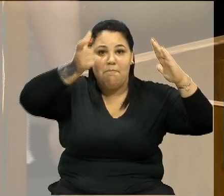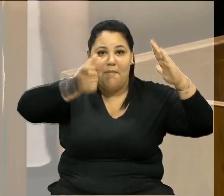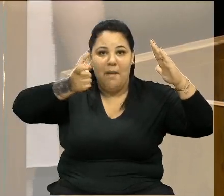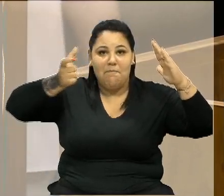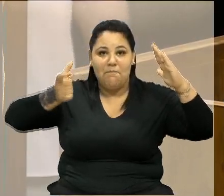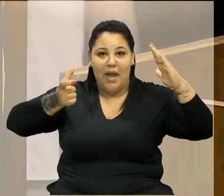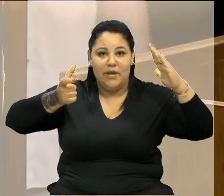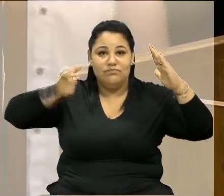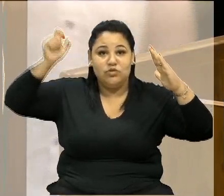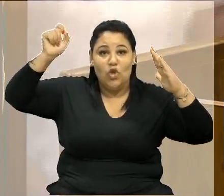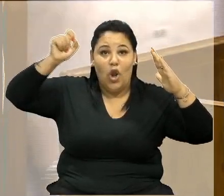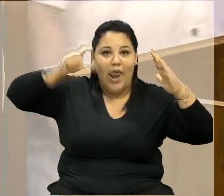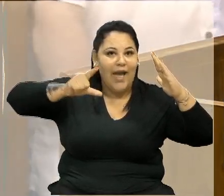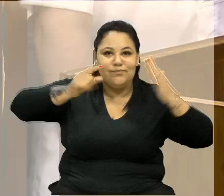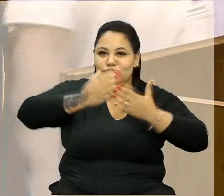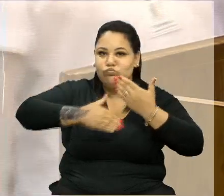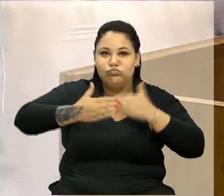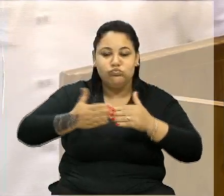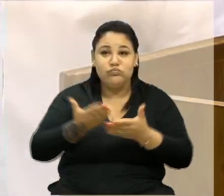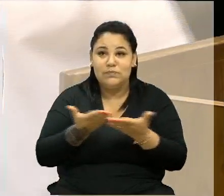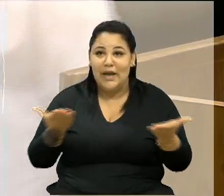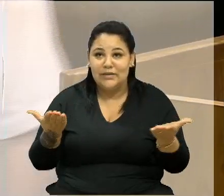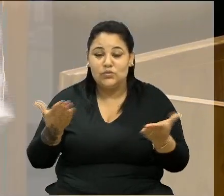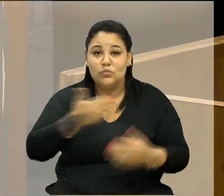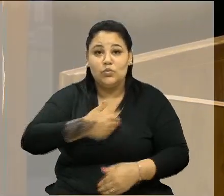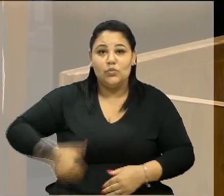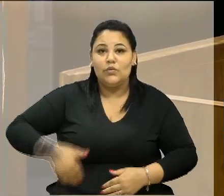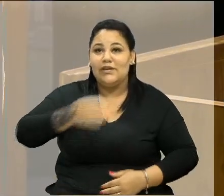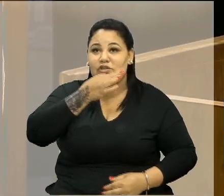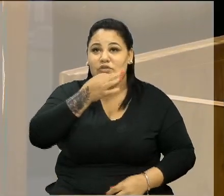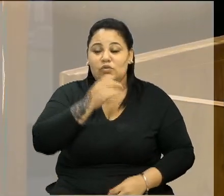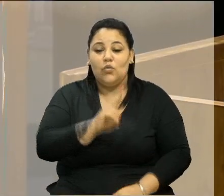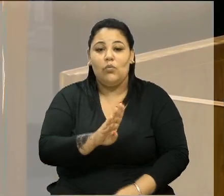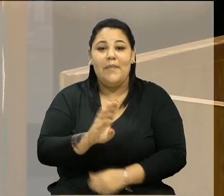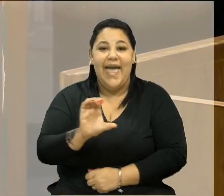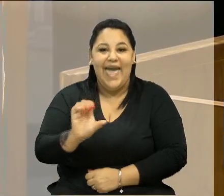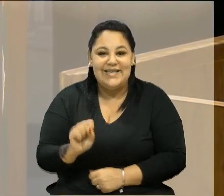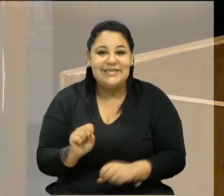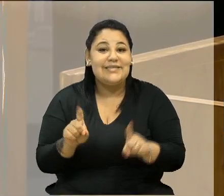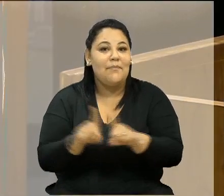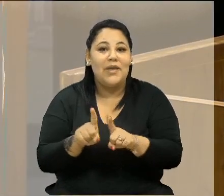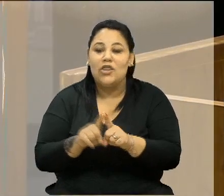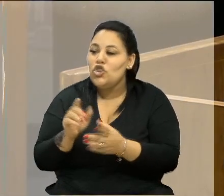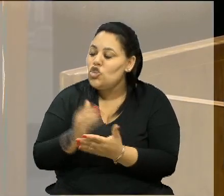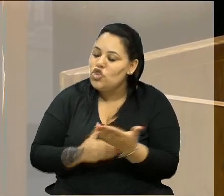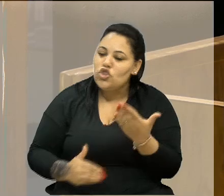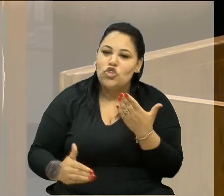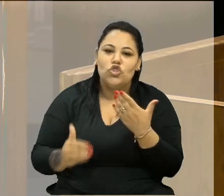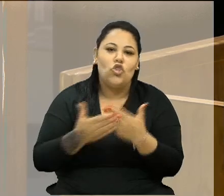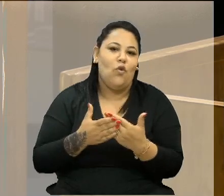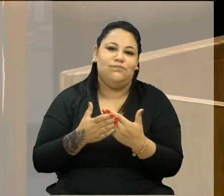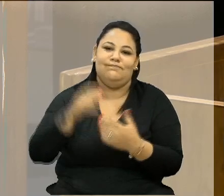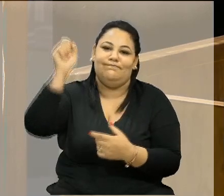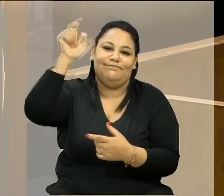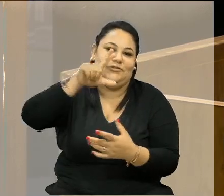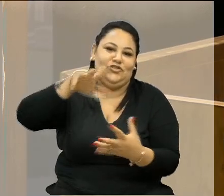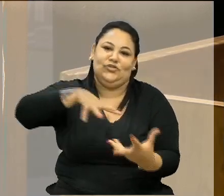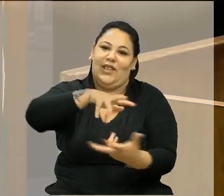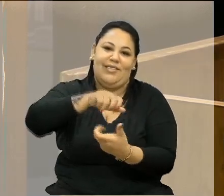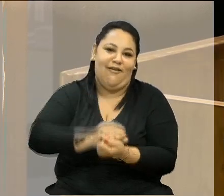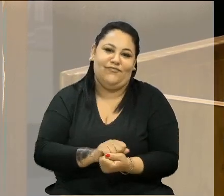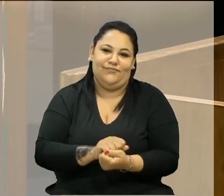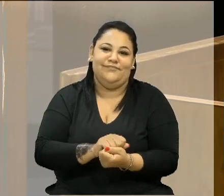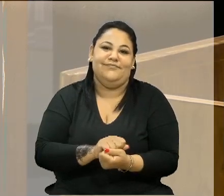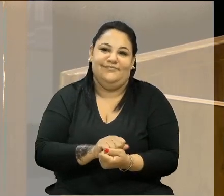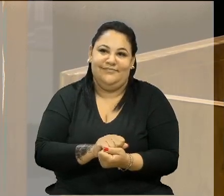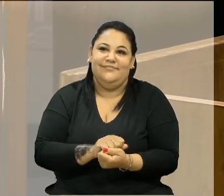escolas públicas do Caxias do Sul, né, e as UBSs serem todas, né, autossustentáveis. A